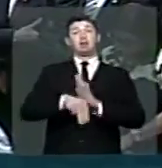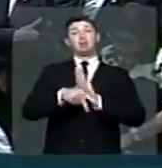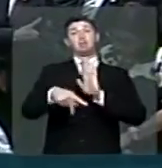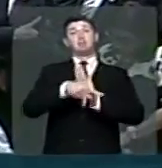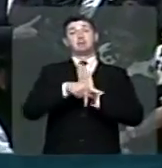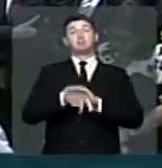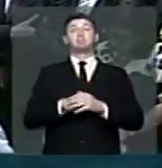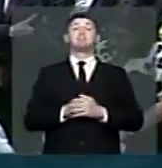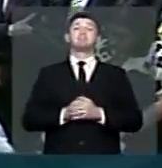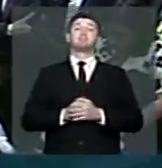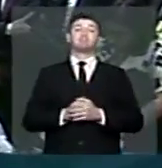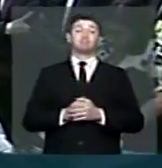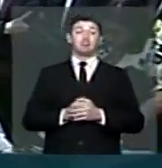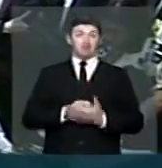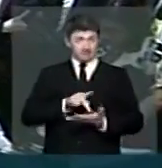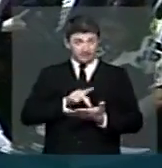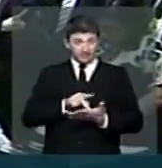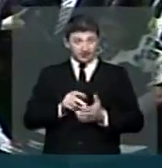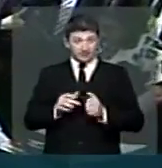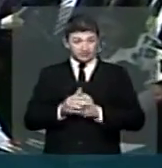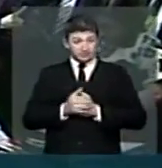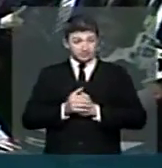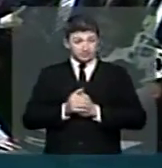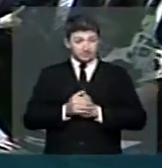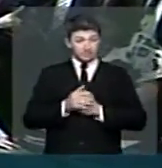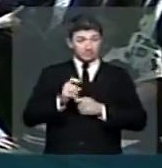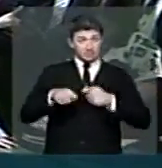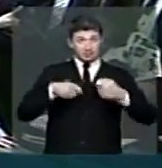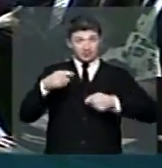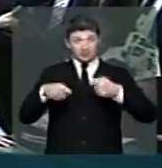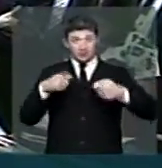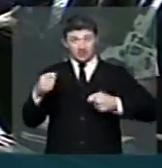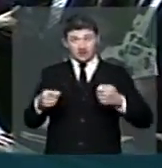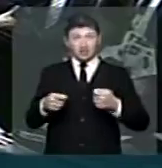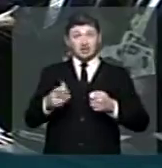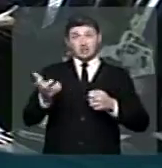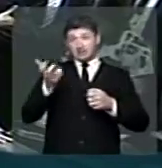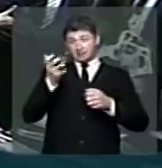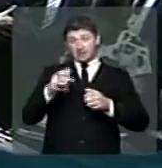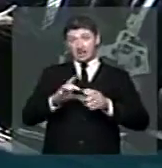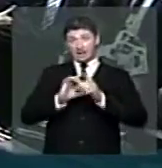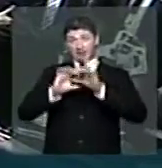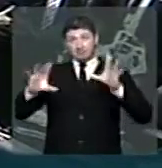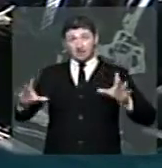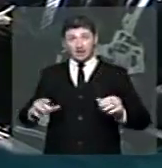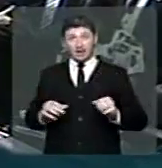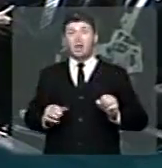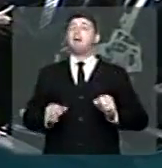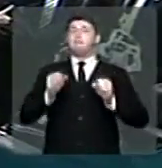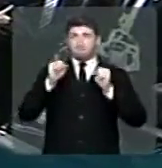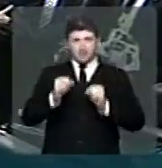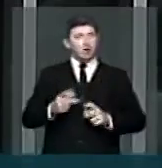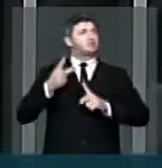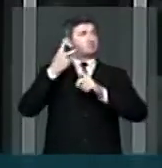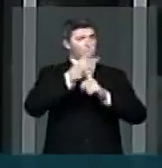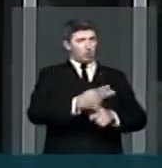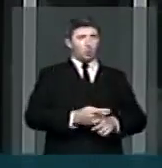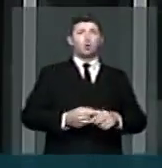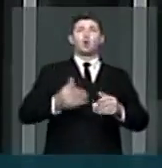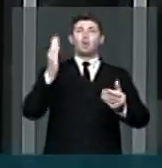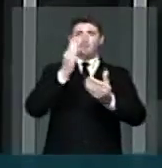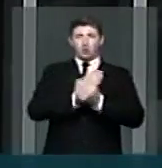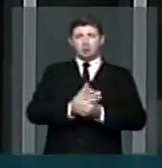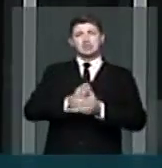provisória. Na realidade, aqueles que buscam autorização devem e podem buscá-lo através de um